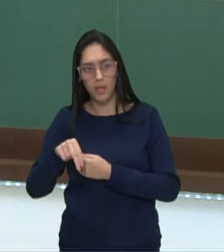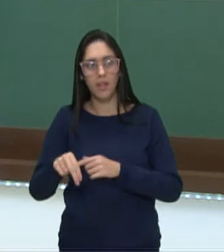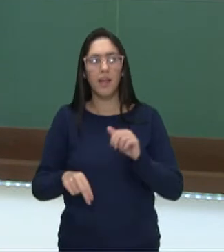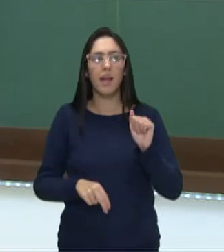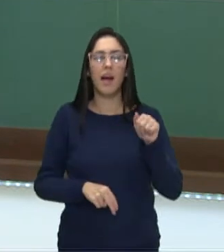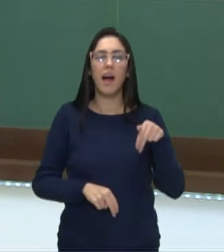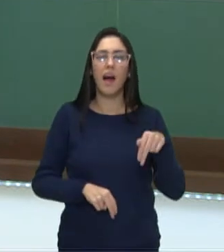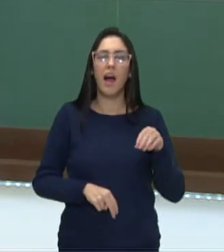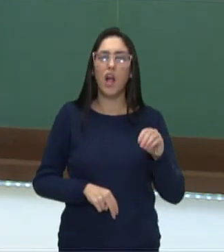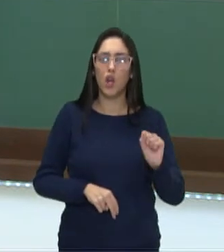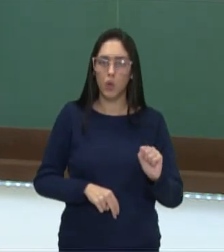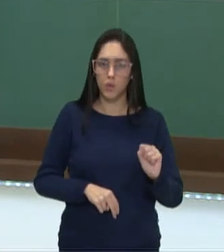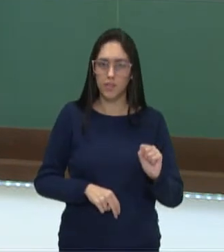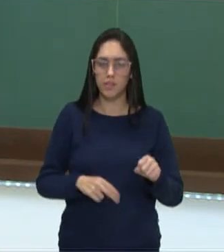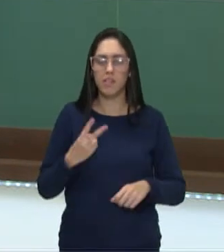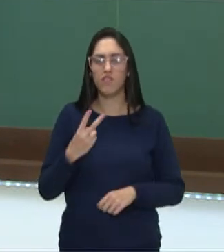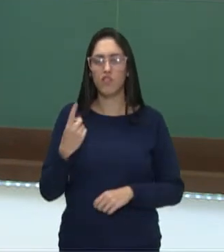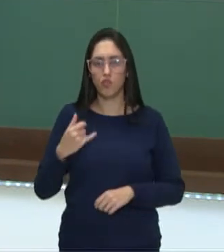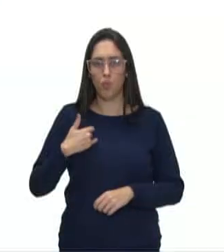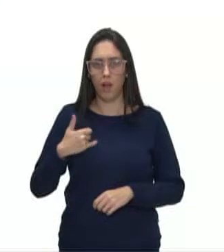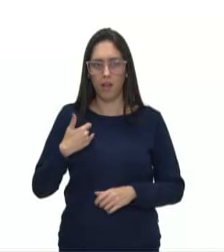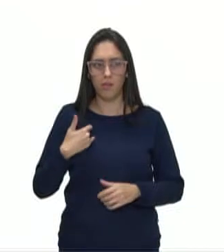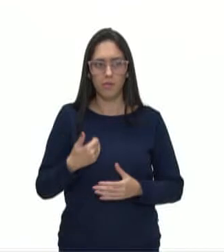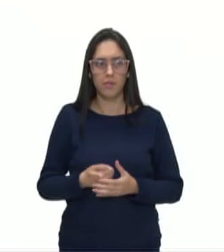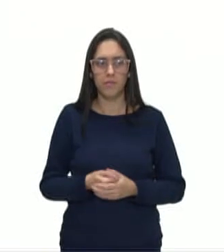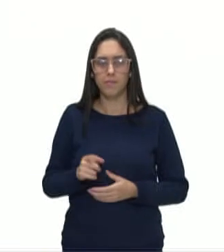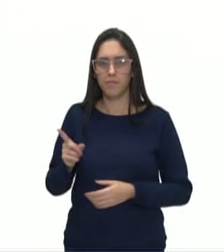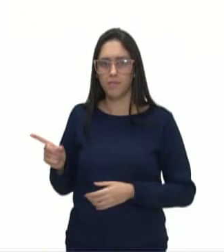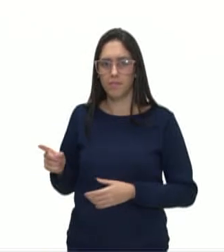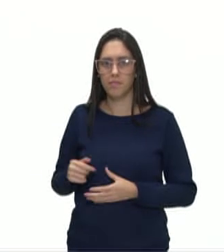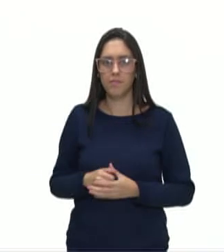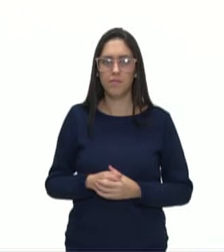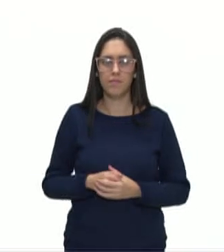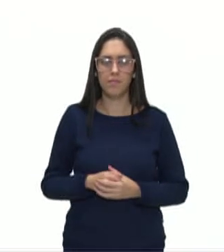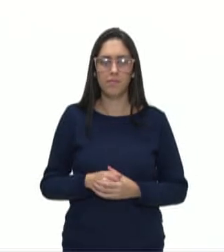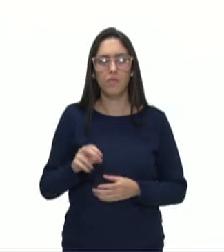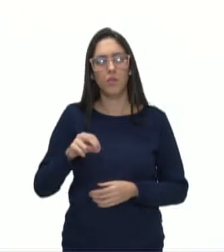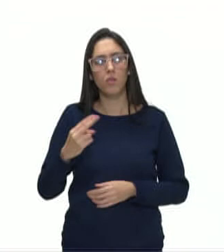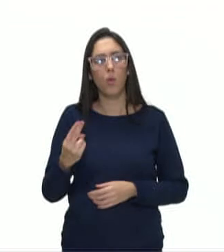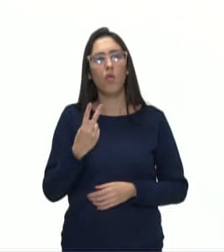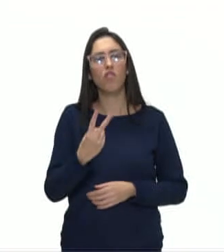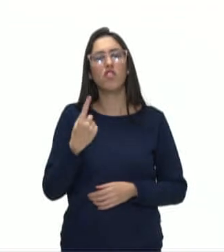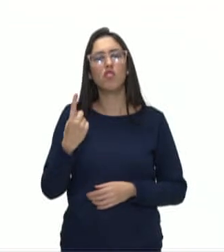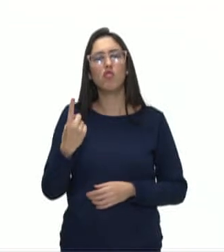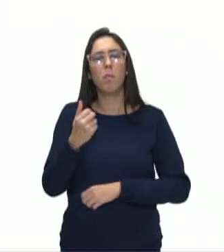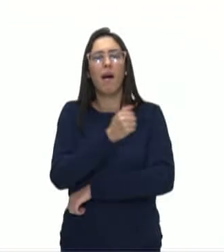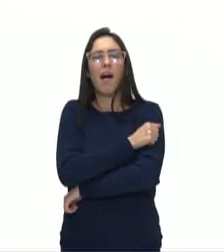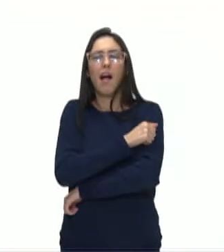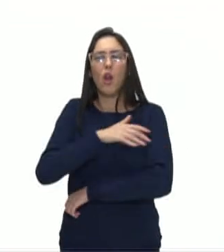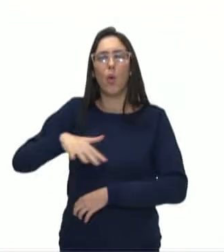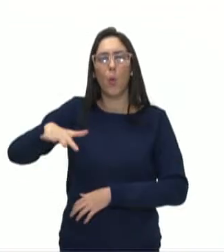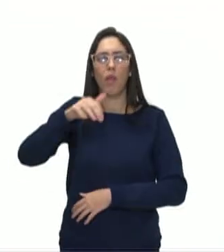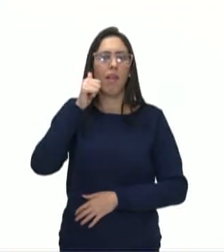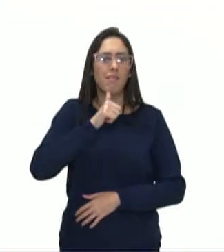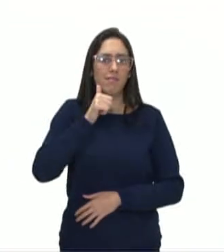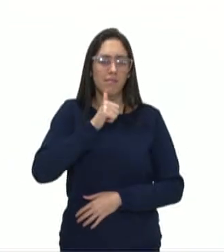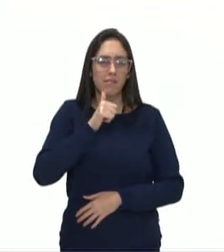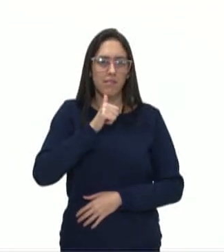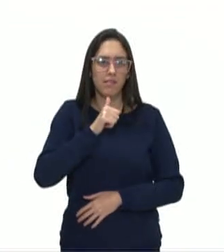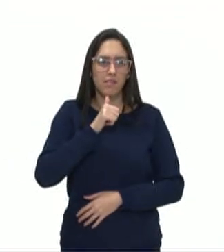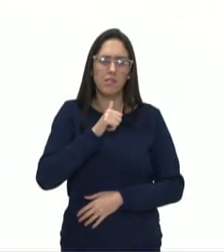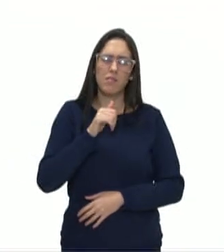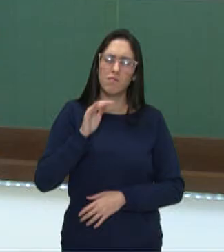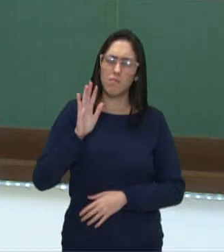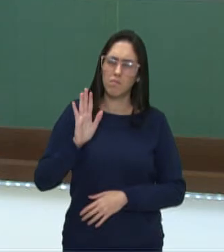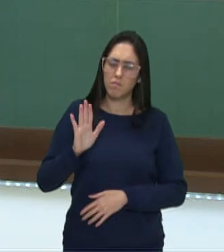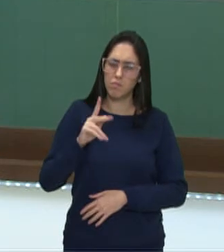anos, né? 21 anos. Ou 21 alumnas. Professor, tá, mas